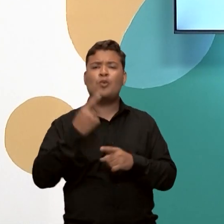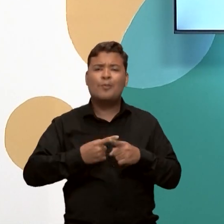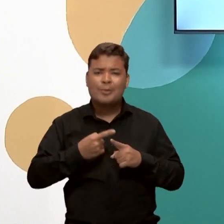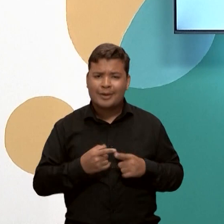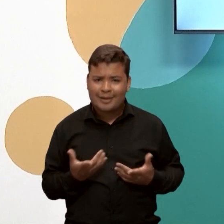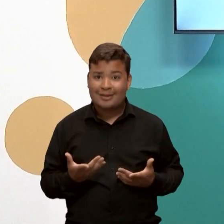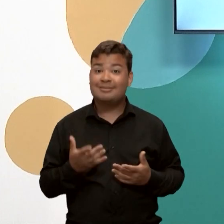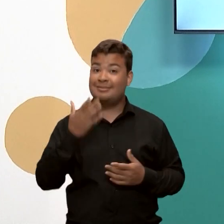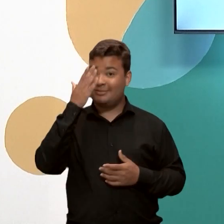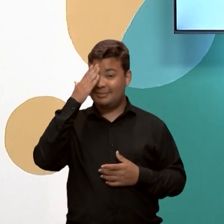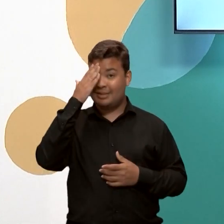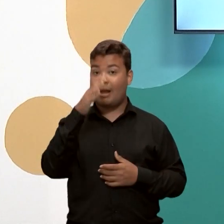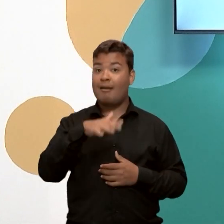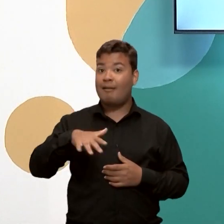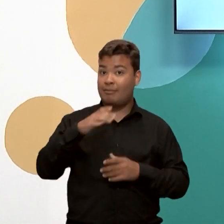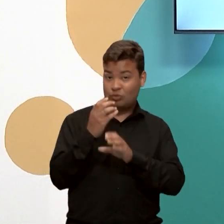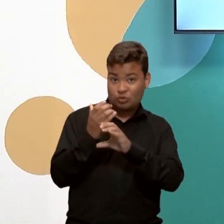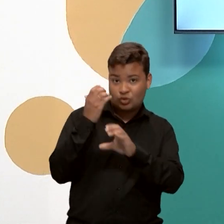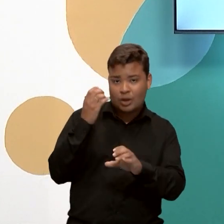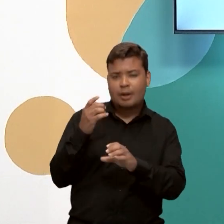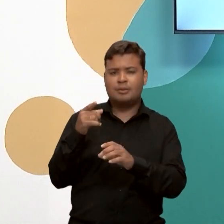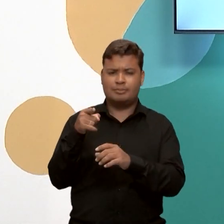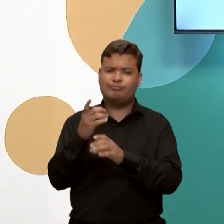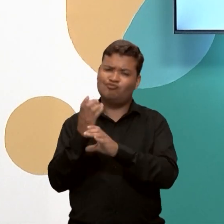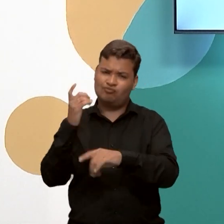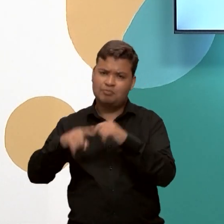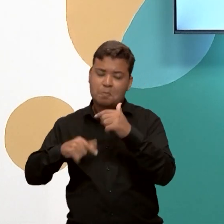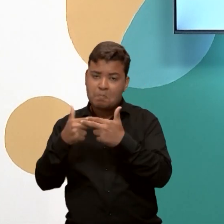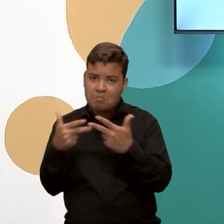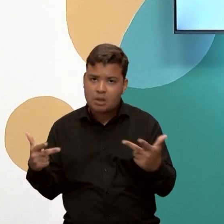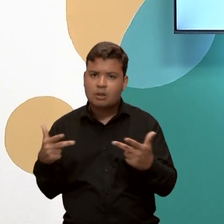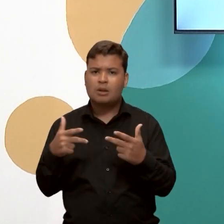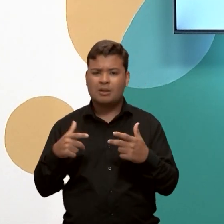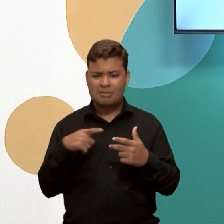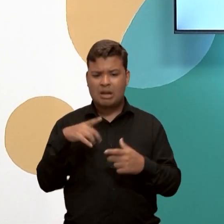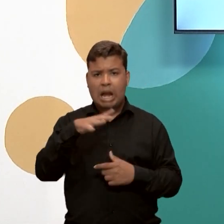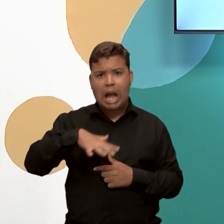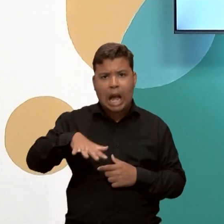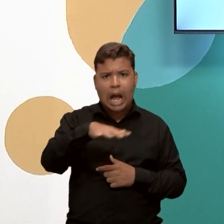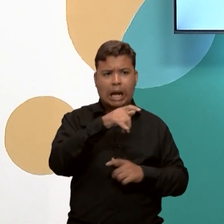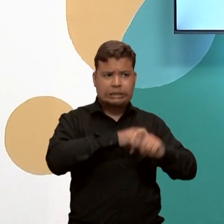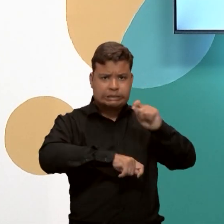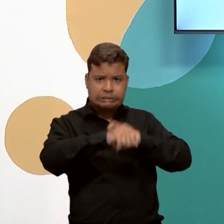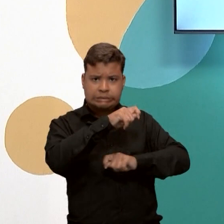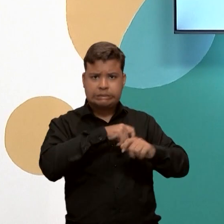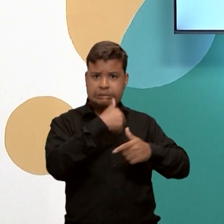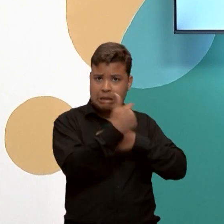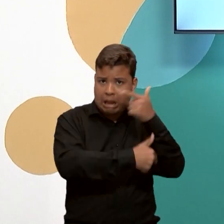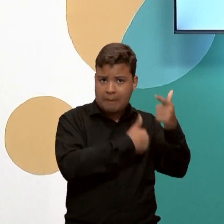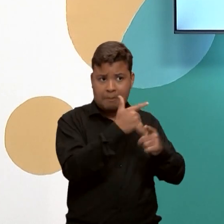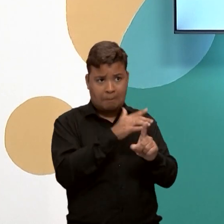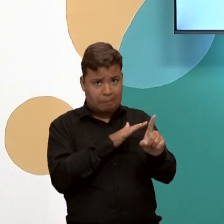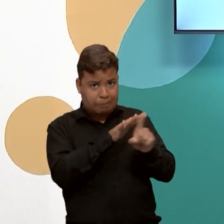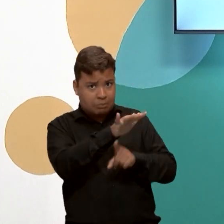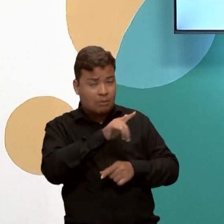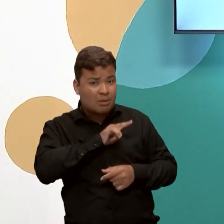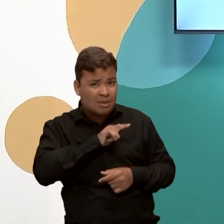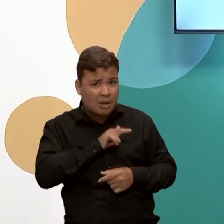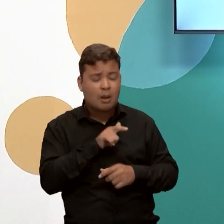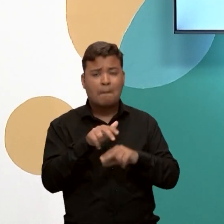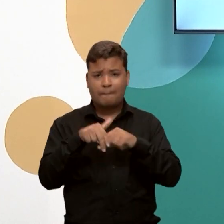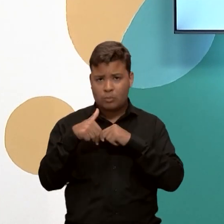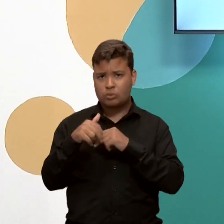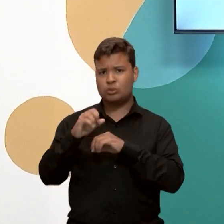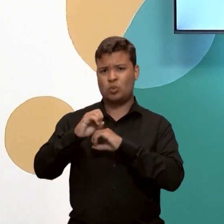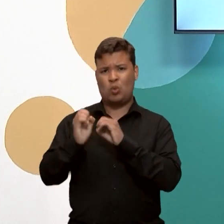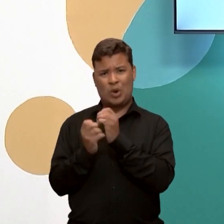das engenharias, engenharia de materiais. Há uma necessidade de mercado desse profissional, por isso a universidade criou. Explica